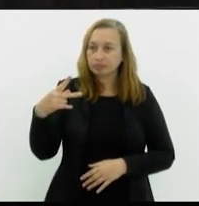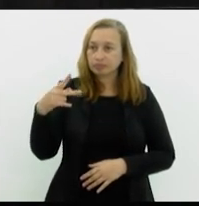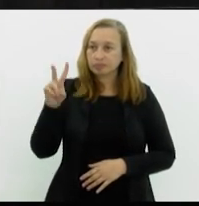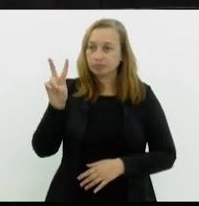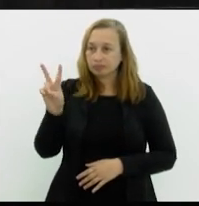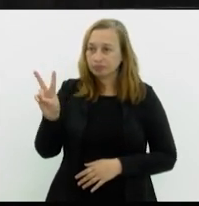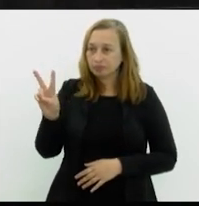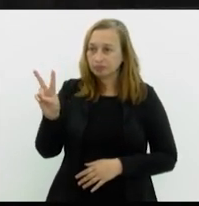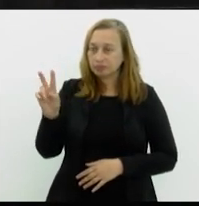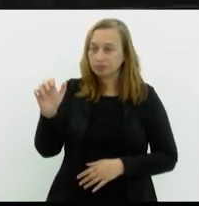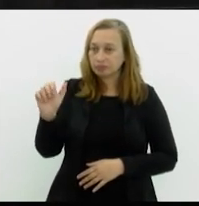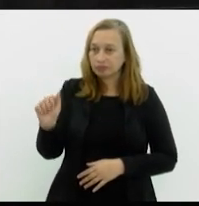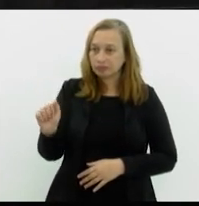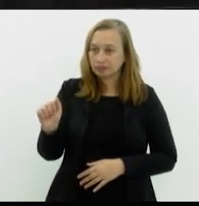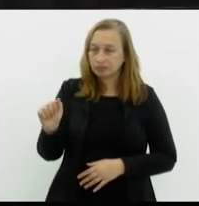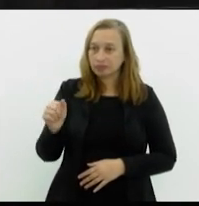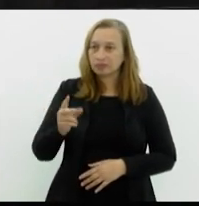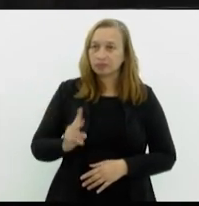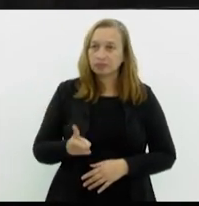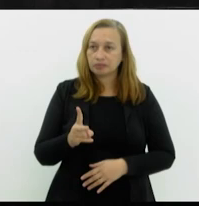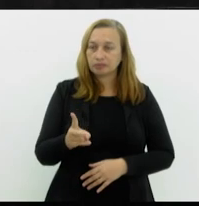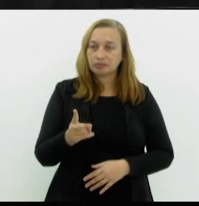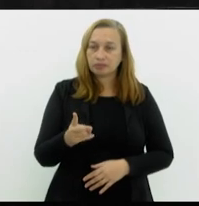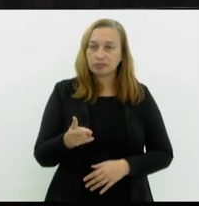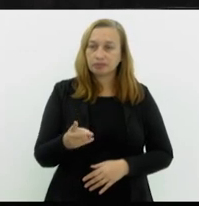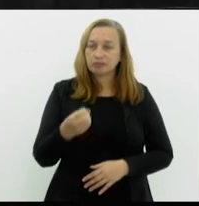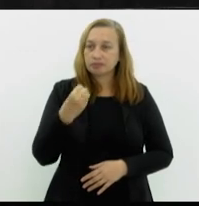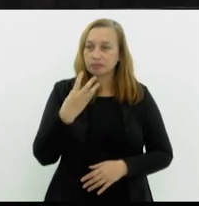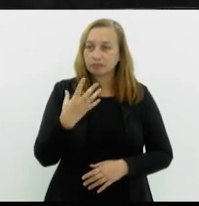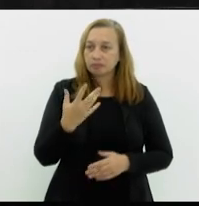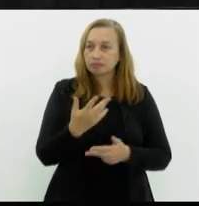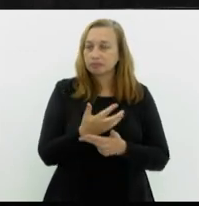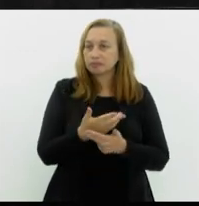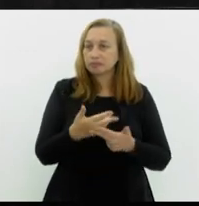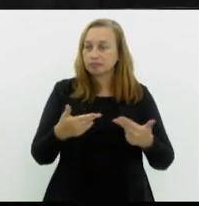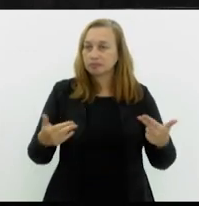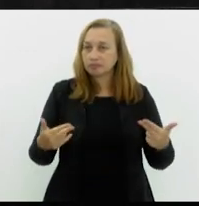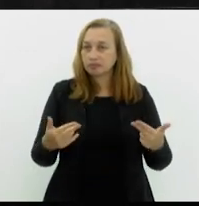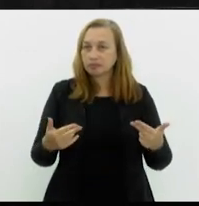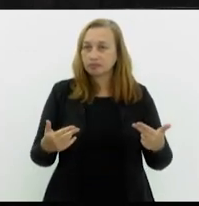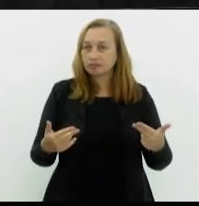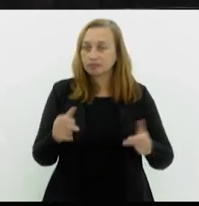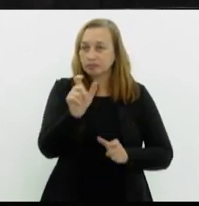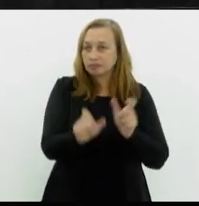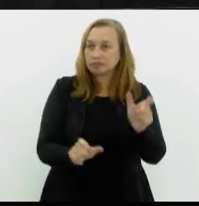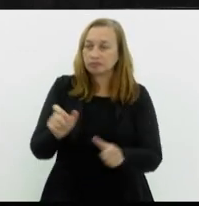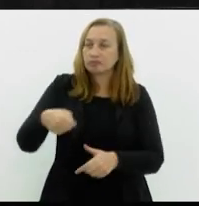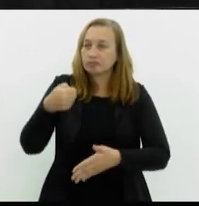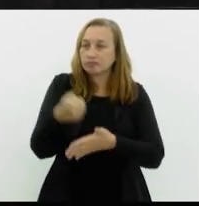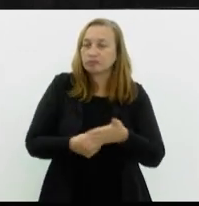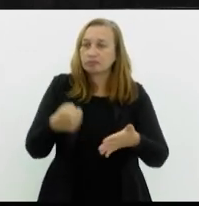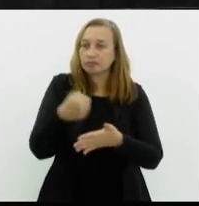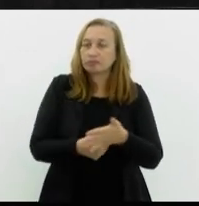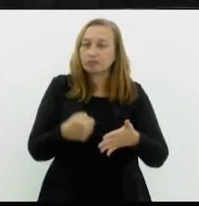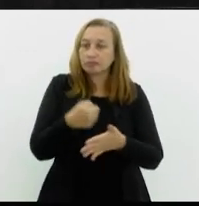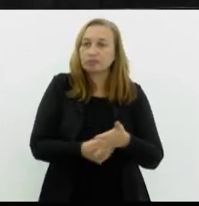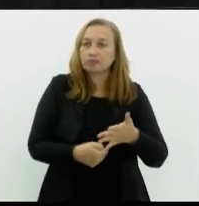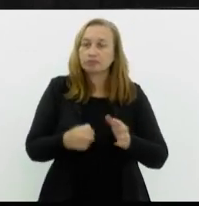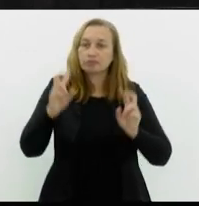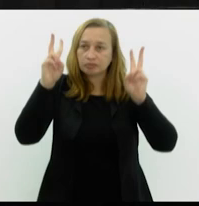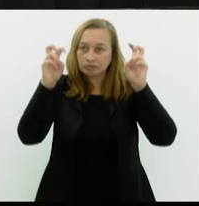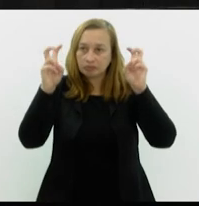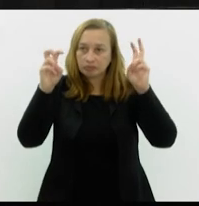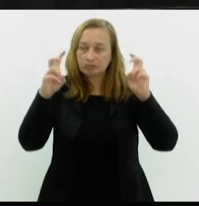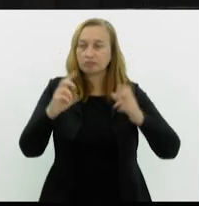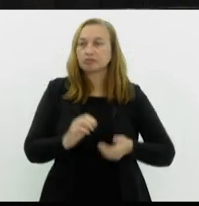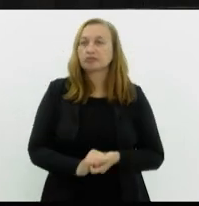reincidente para diversos parlamentares a luta sobre esse tema. Já tivemos aqui, depois